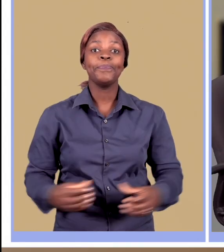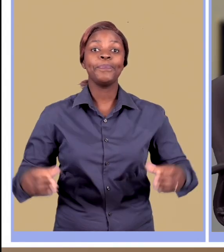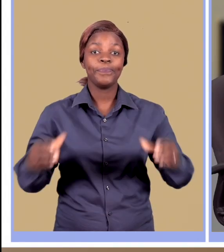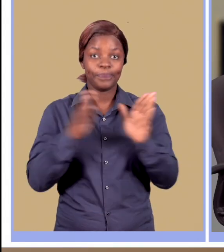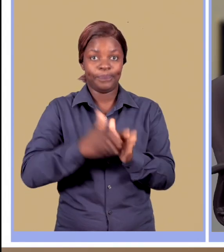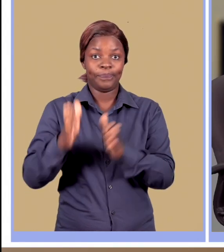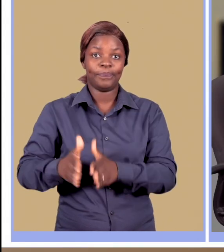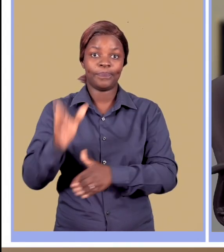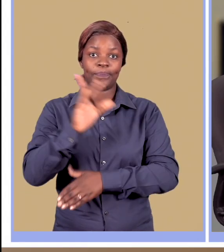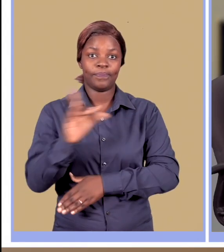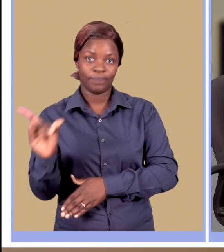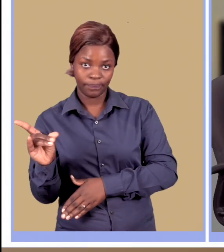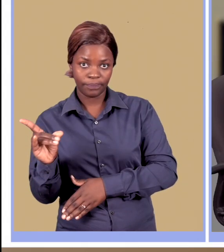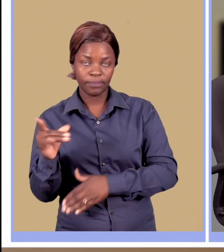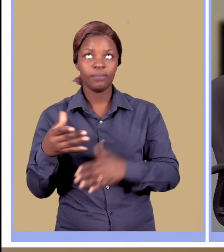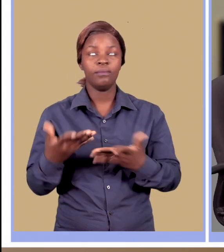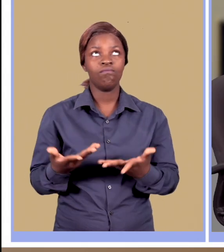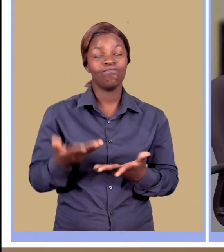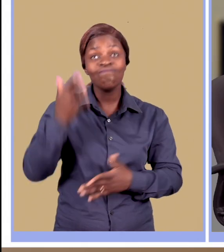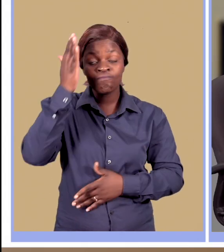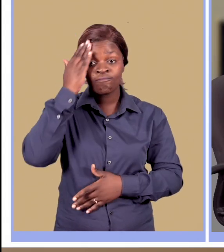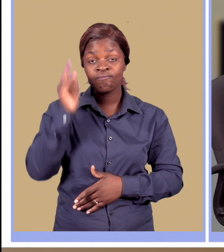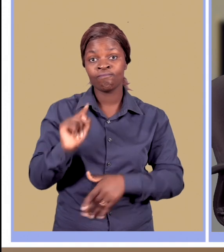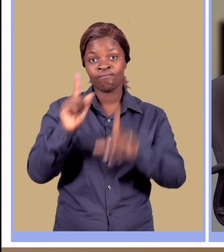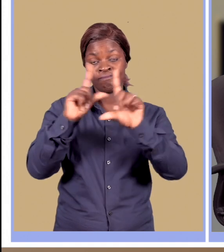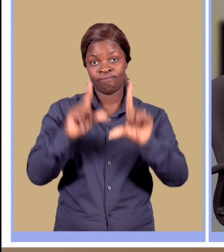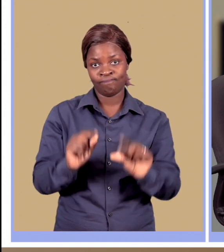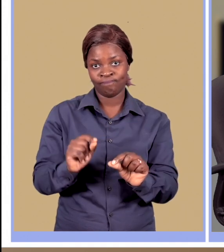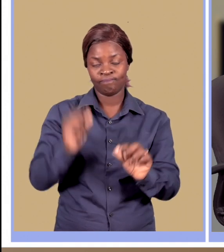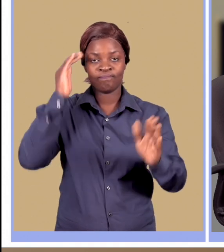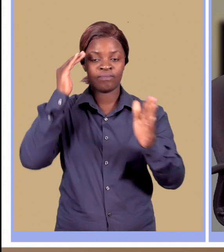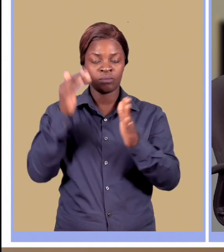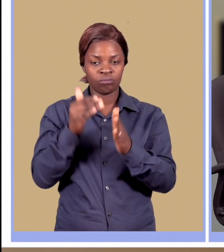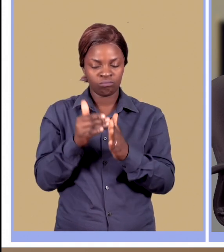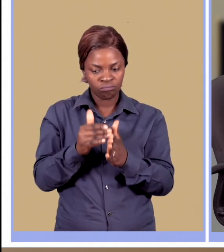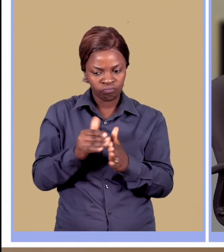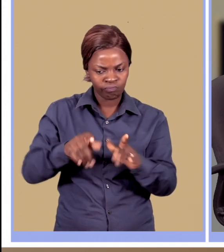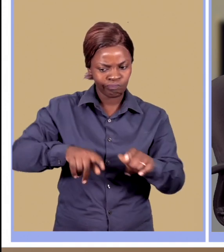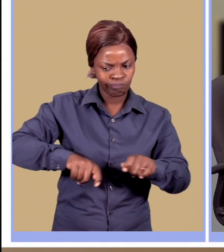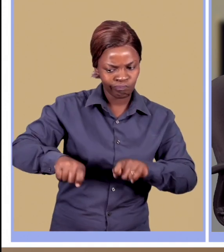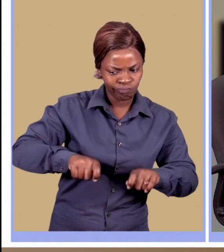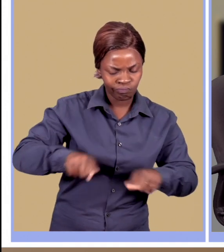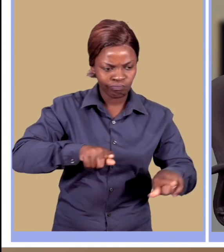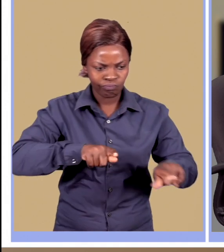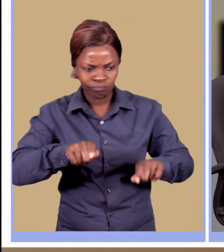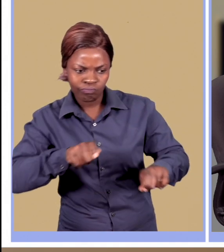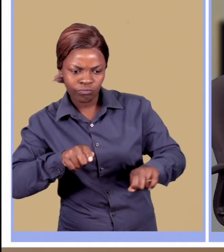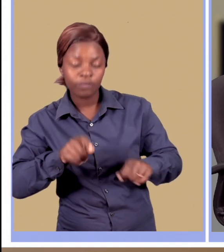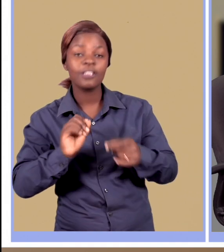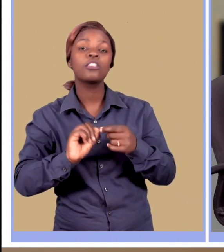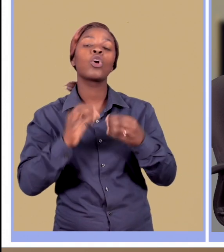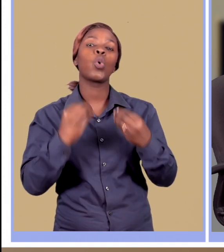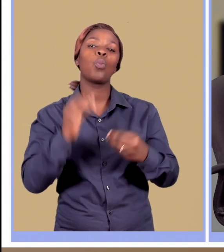equipas de pessoas com deficiência, que tenham conhecimento na matéria, para poder assessorar aquela equipa de como